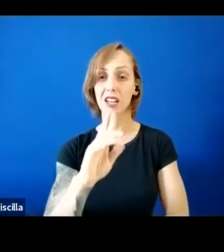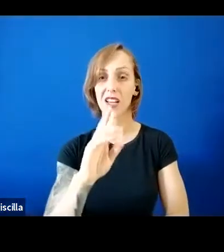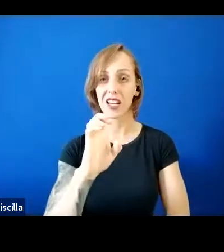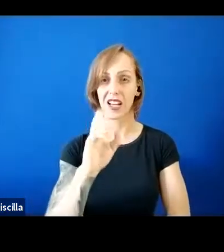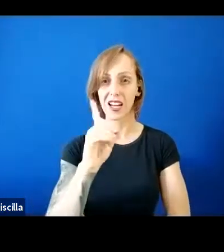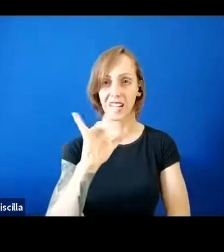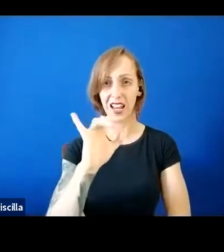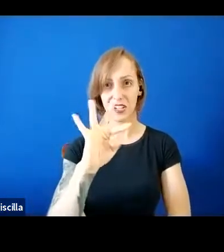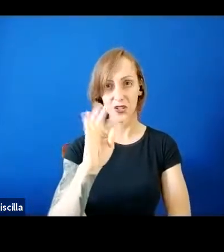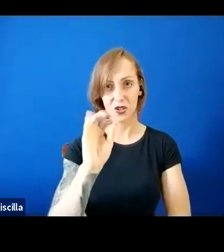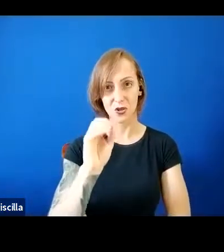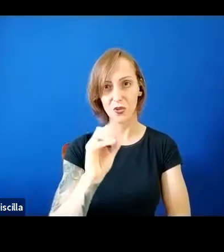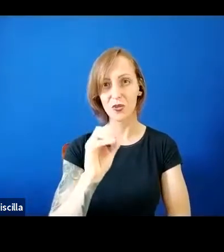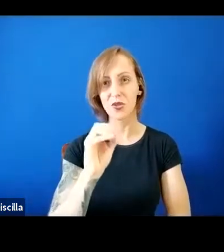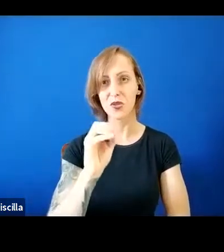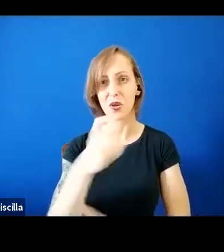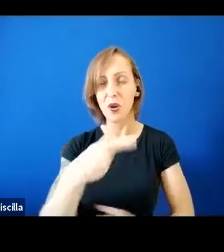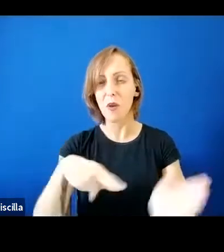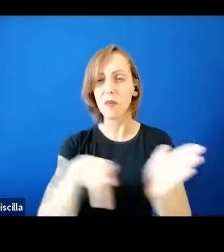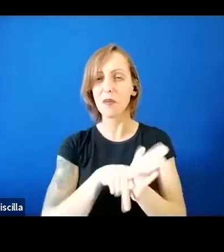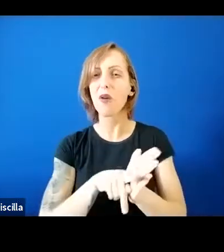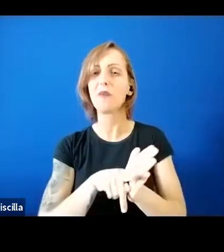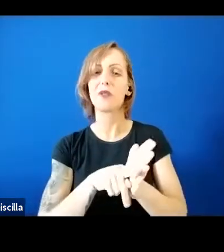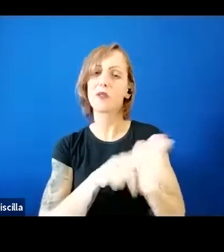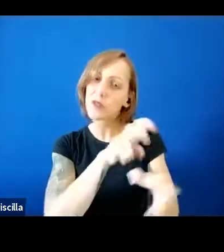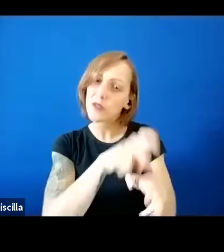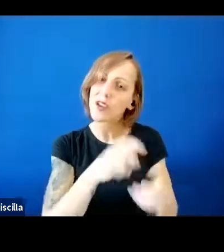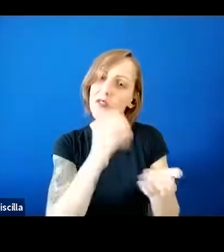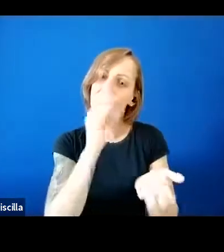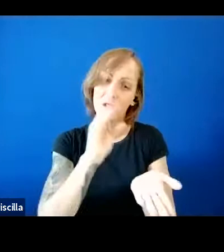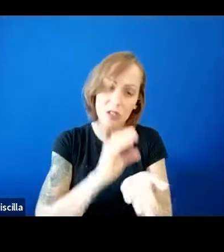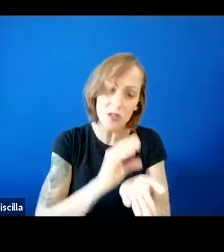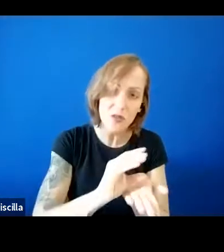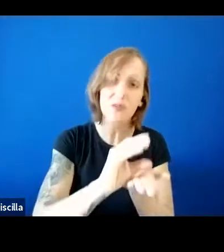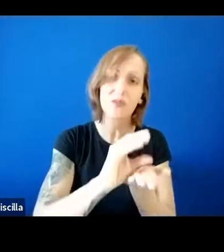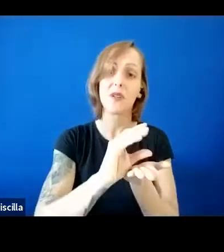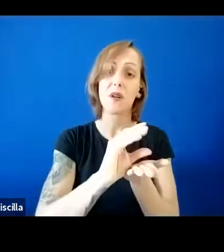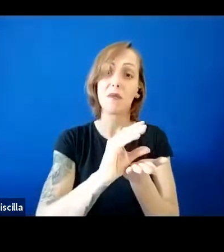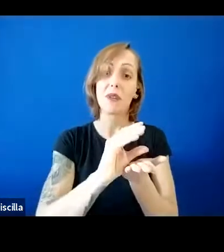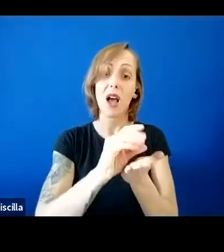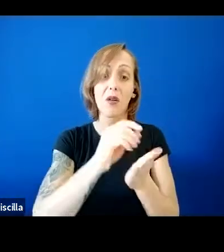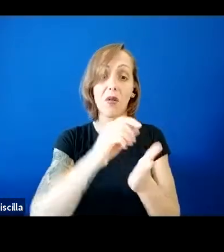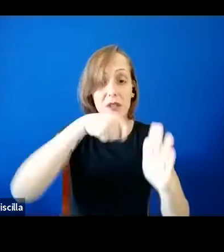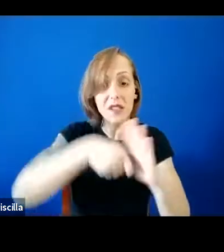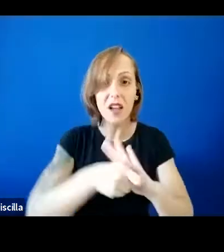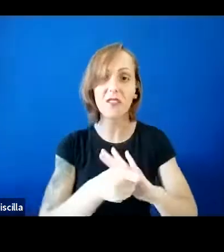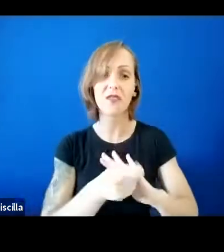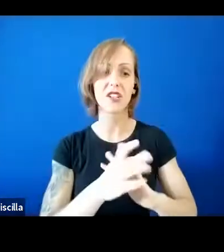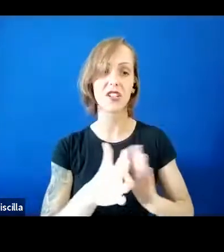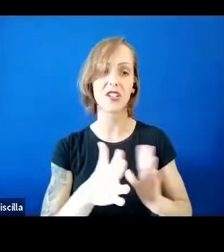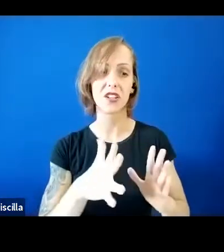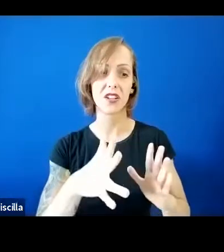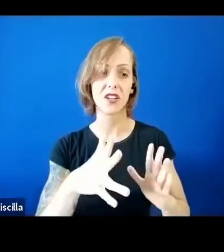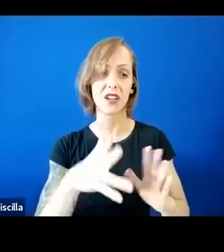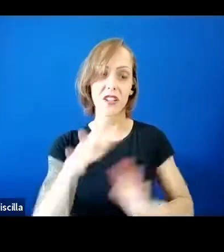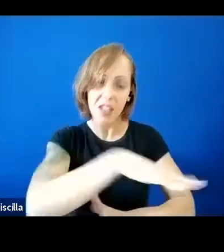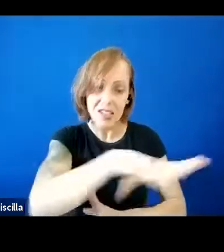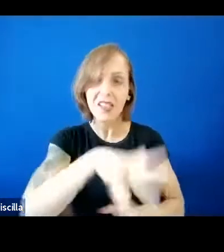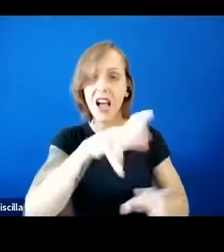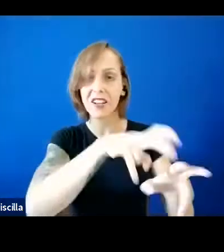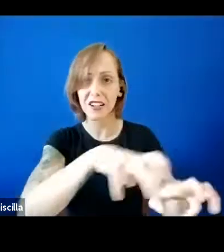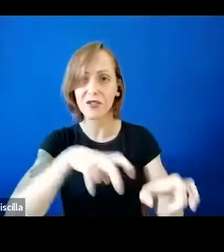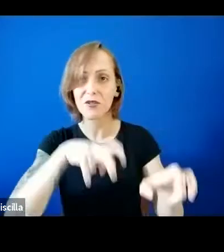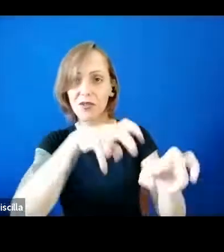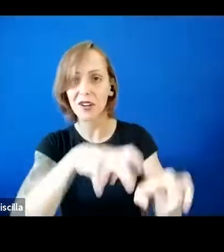suas pequenas propriedades, investindo, então, na sua permanência do campo. Então,